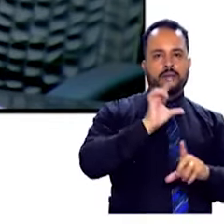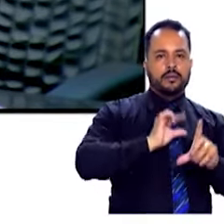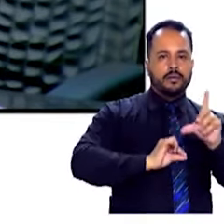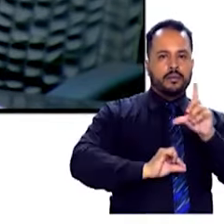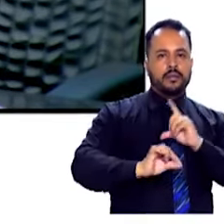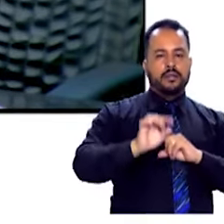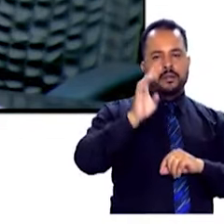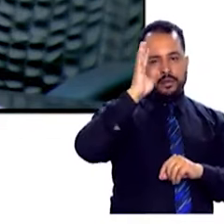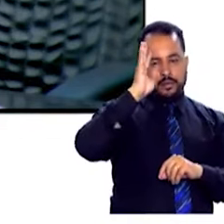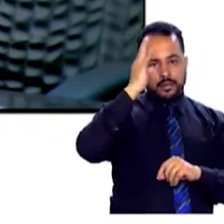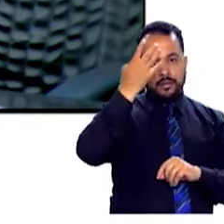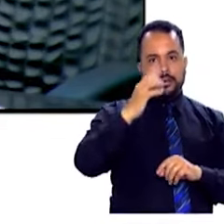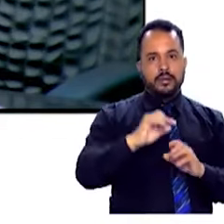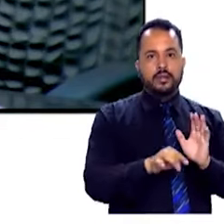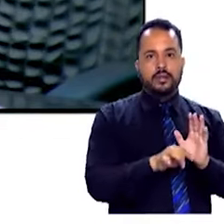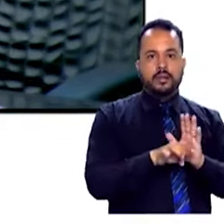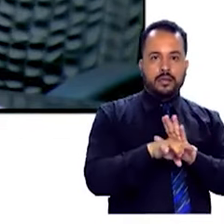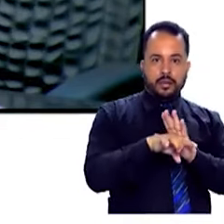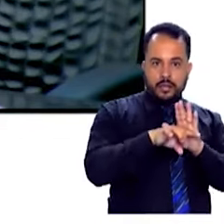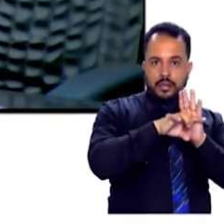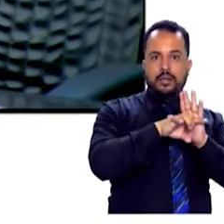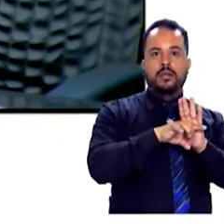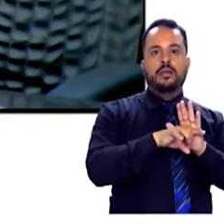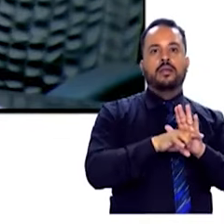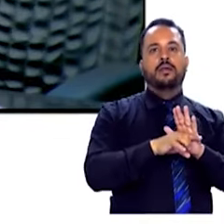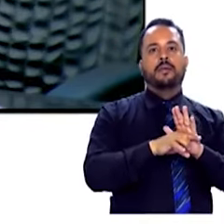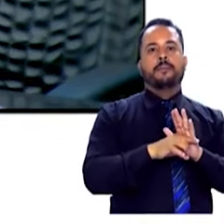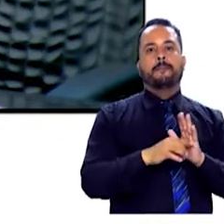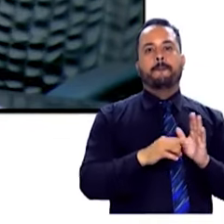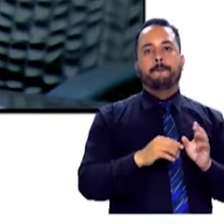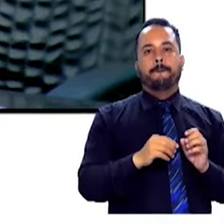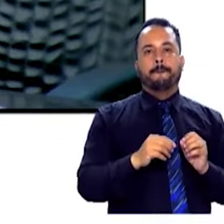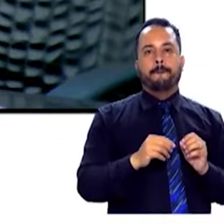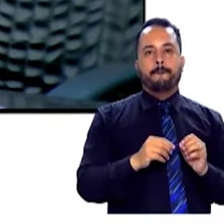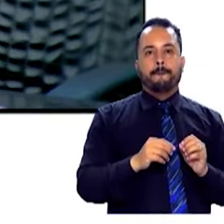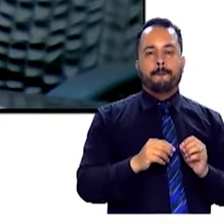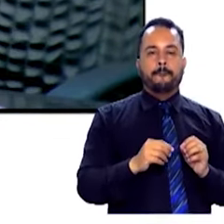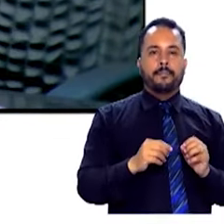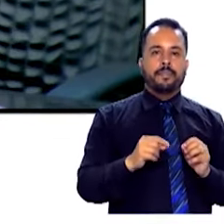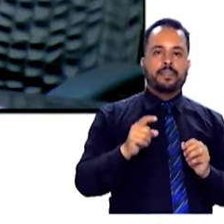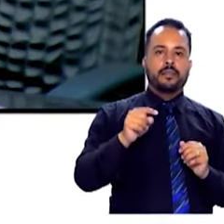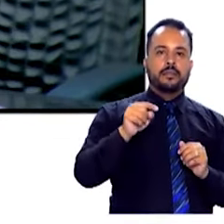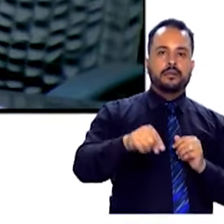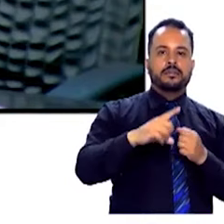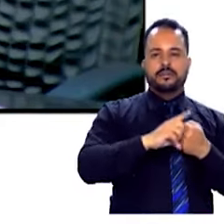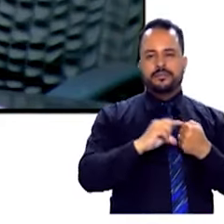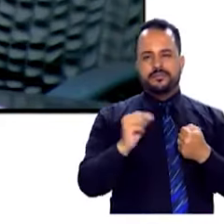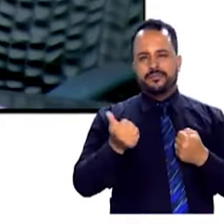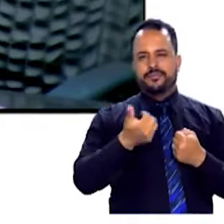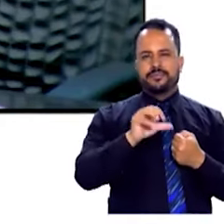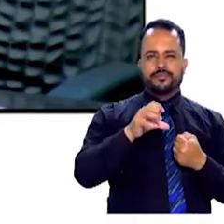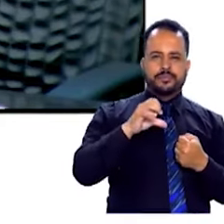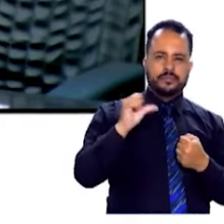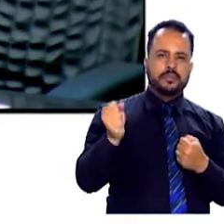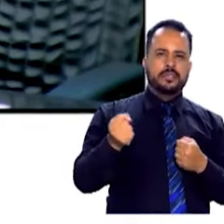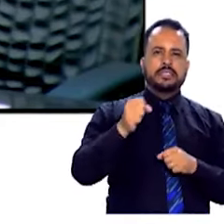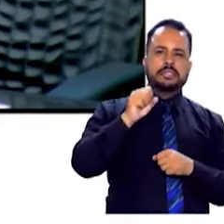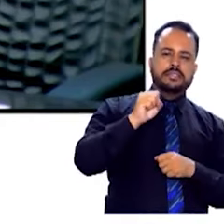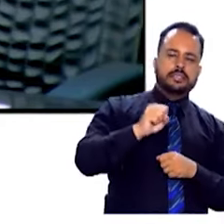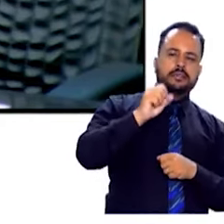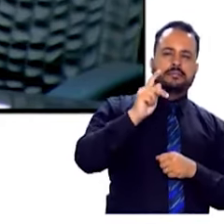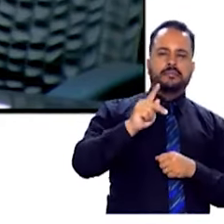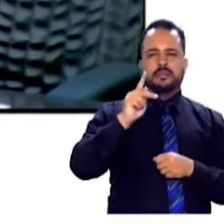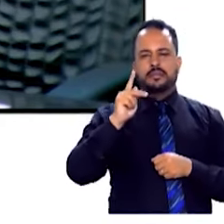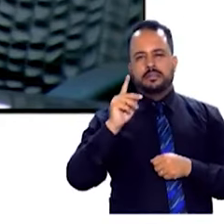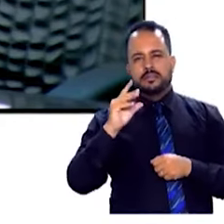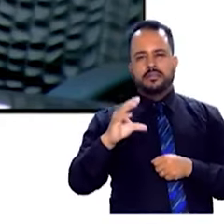nós temos hoje um filtro positivo vigente que está previsto no artigo 1029 parágrafo terceiro do CPC que é aquele que